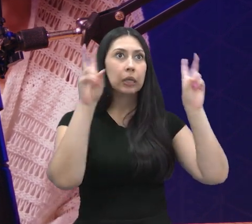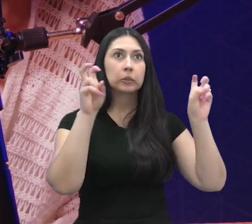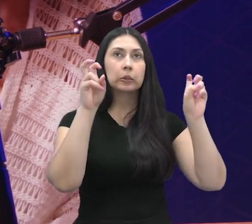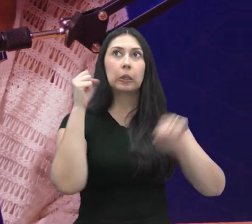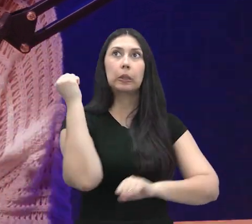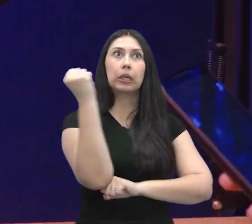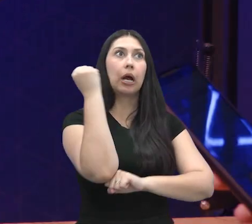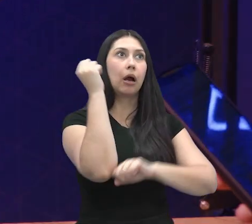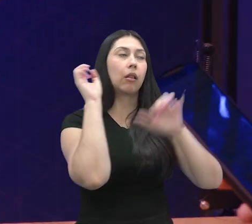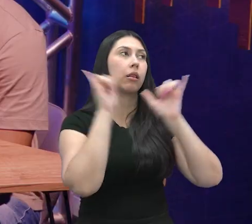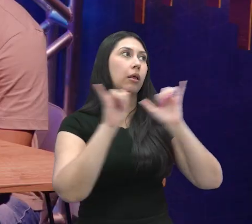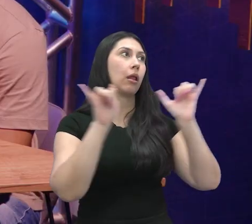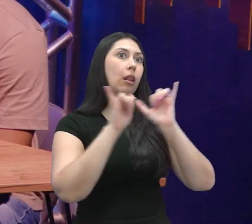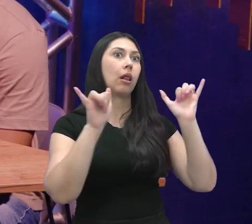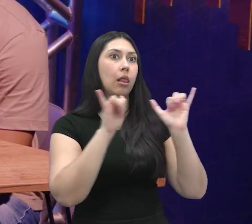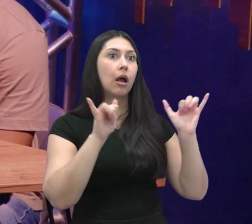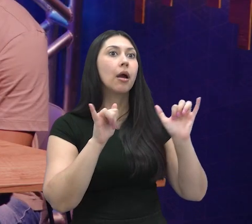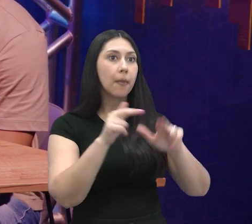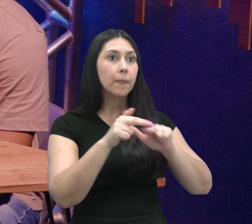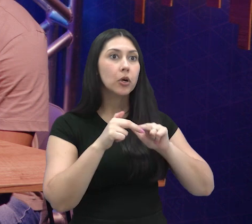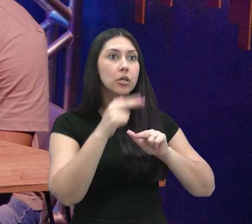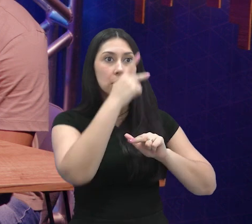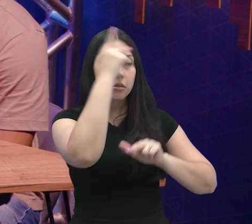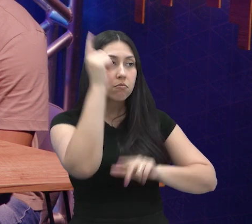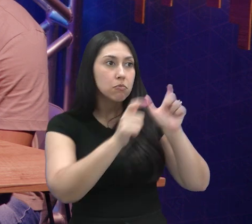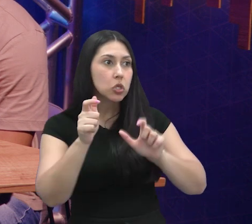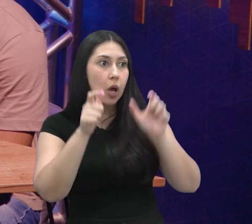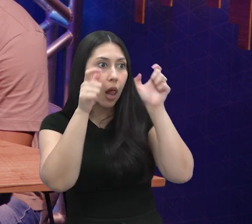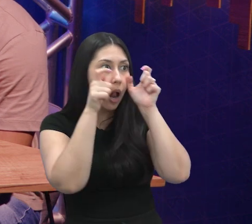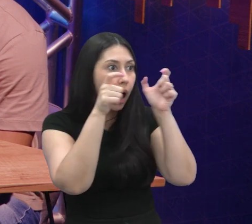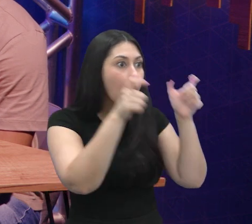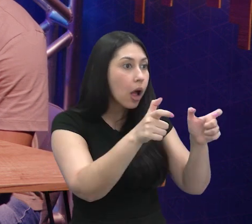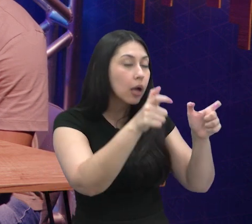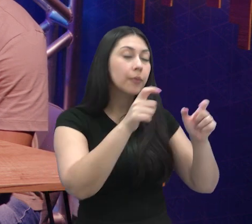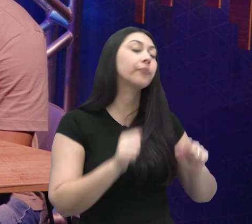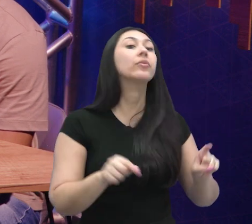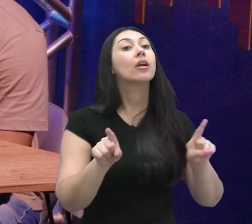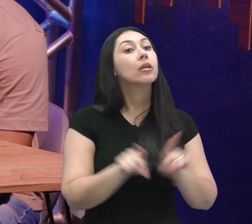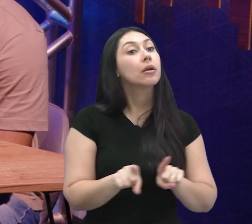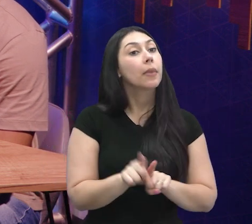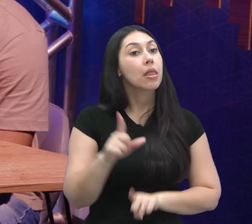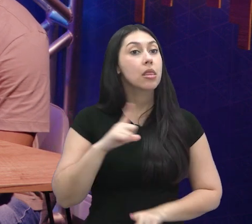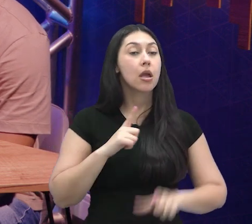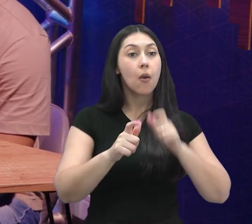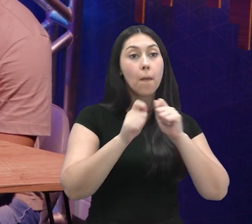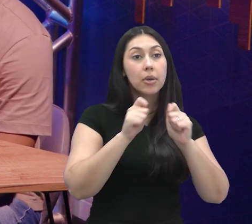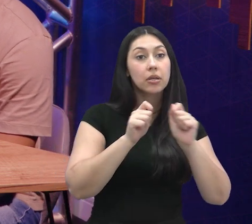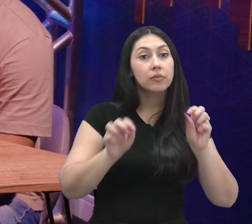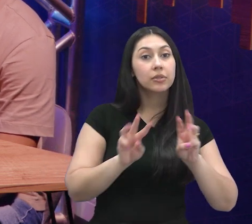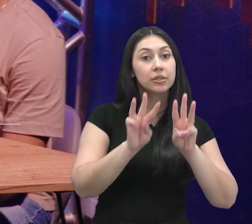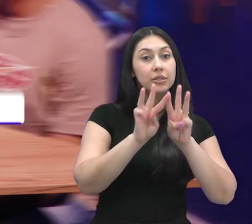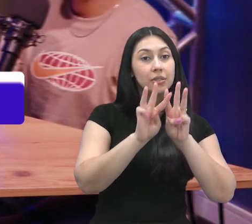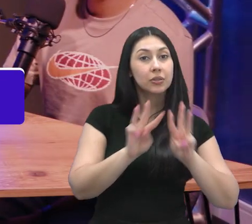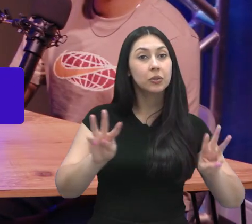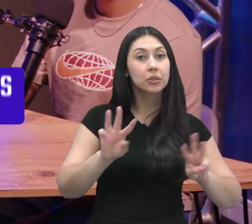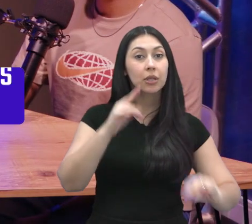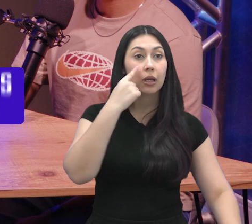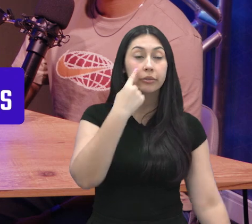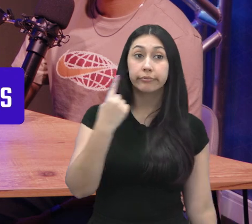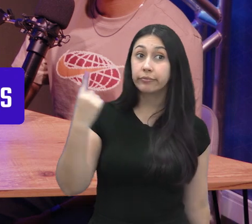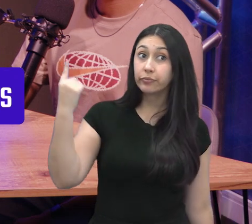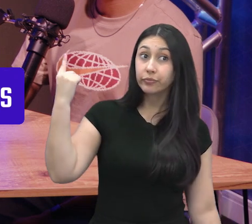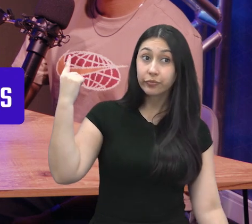geram engajamento. E daí tem uma pesquisa bem legal que o Vitor pegou no site Nature